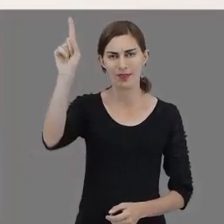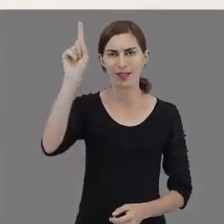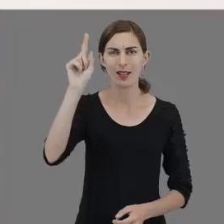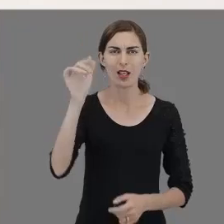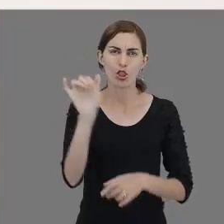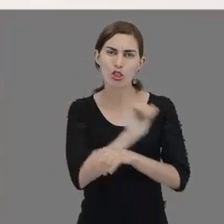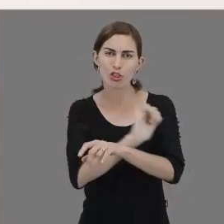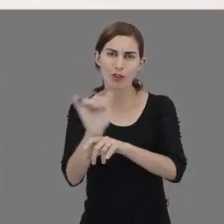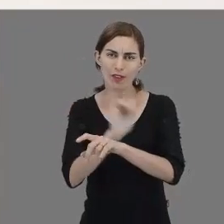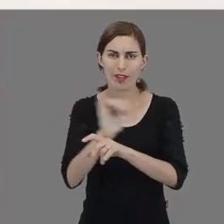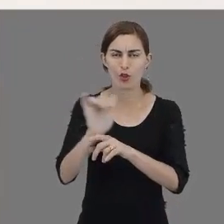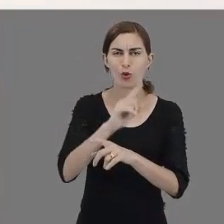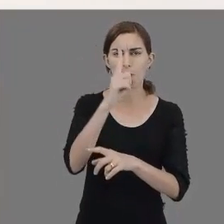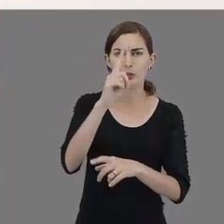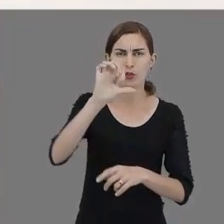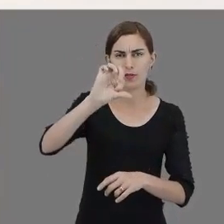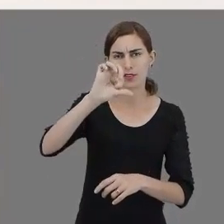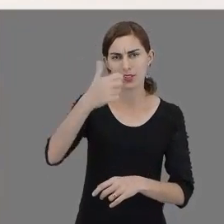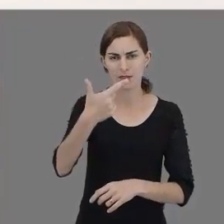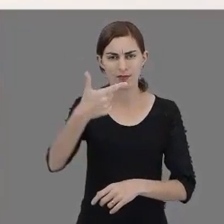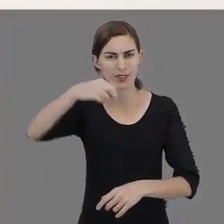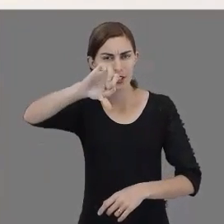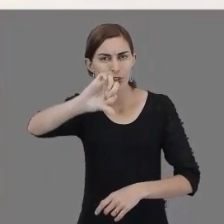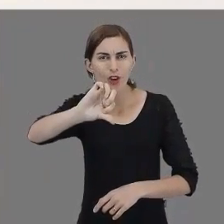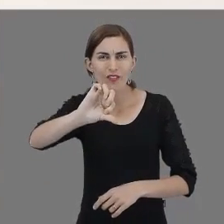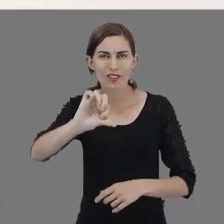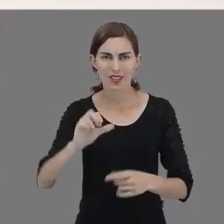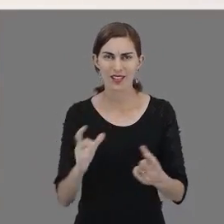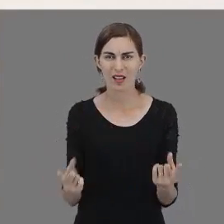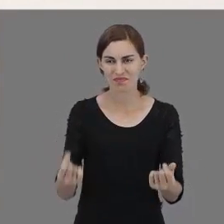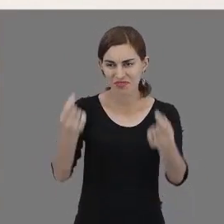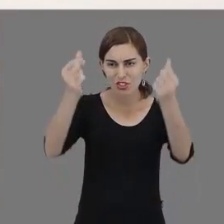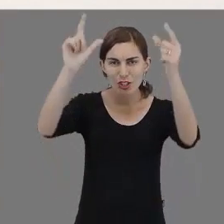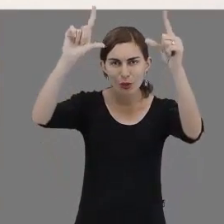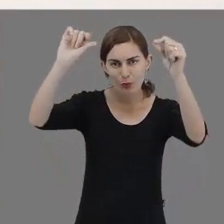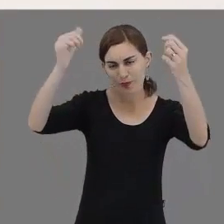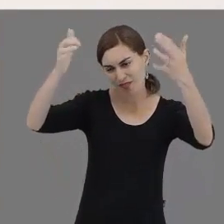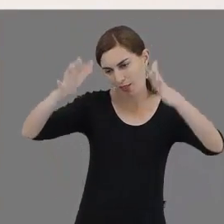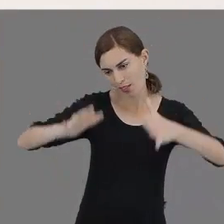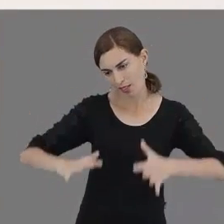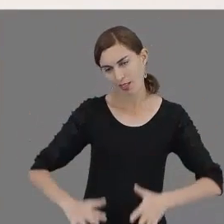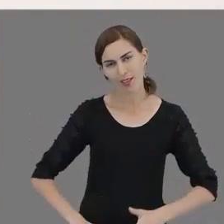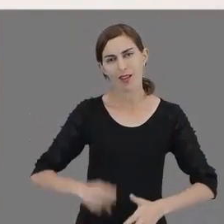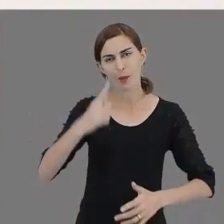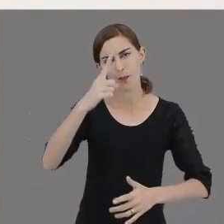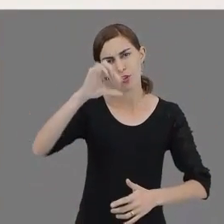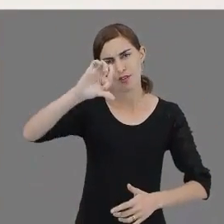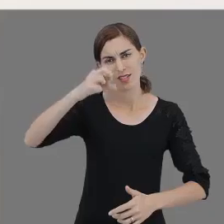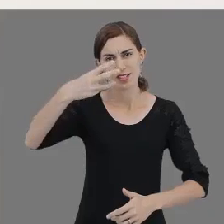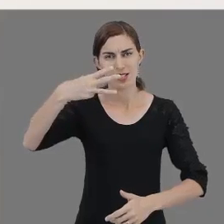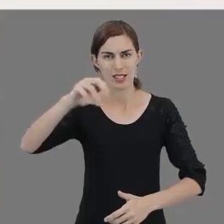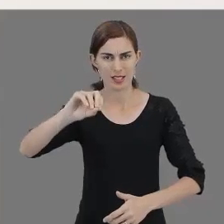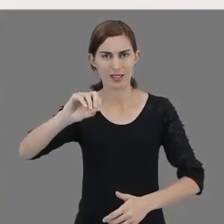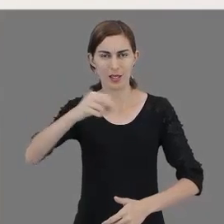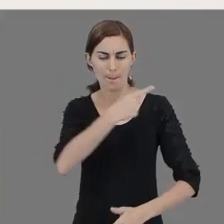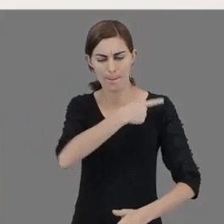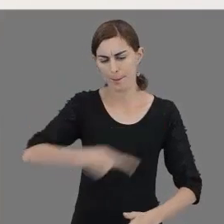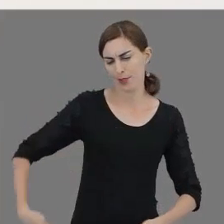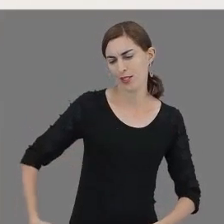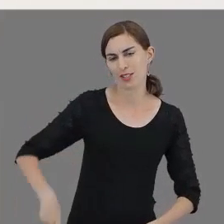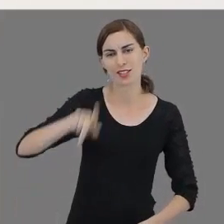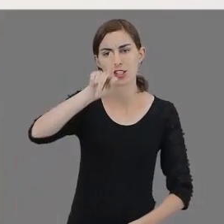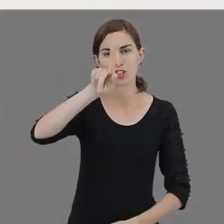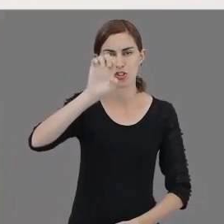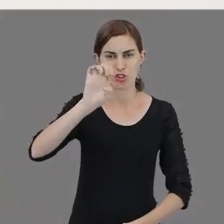York em 1929. Então, há uma grande crise, né? E aí, em 1930, Getúlio Vargas ascende ao poder e